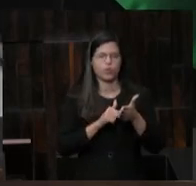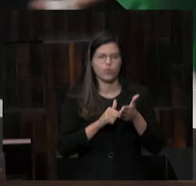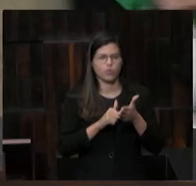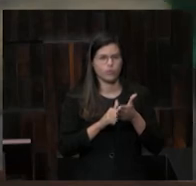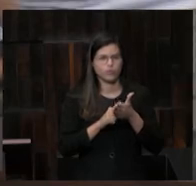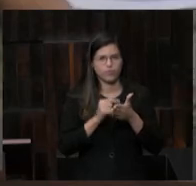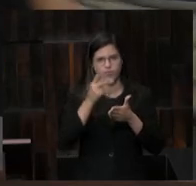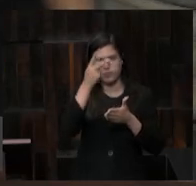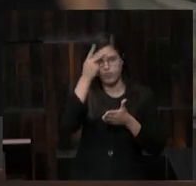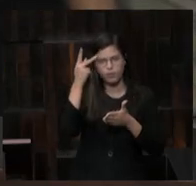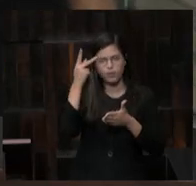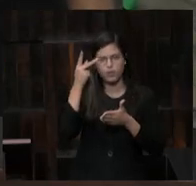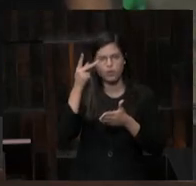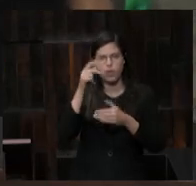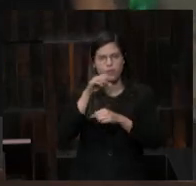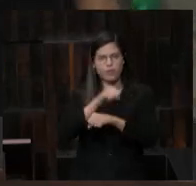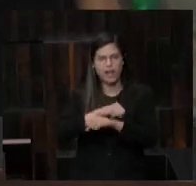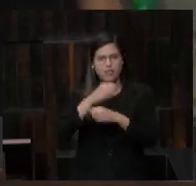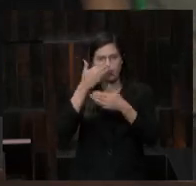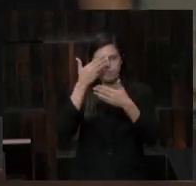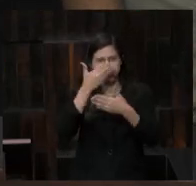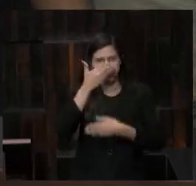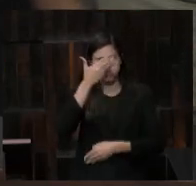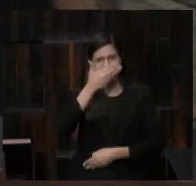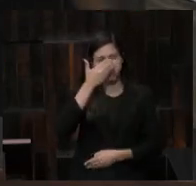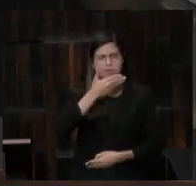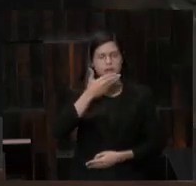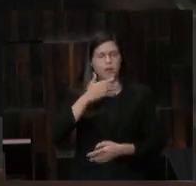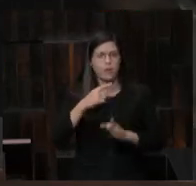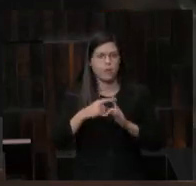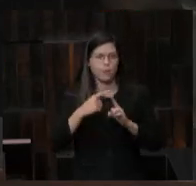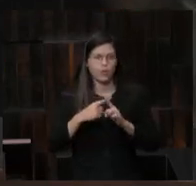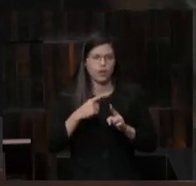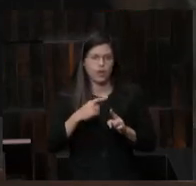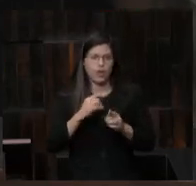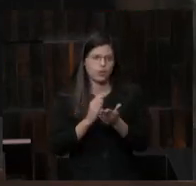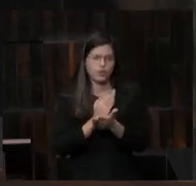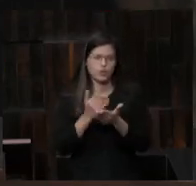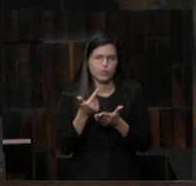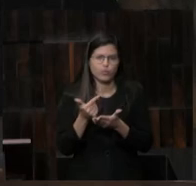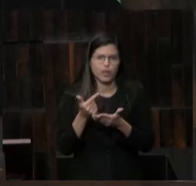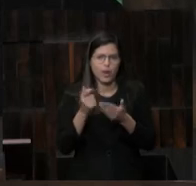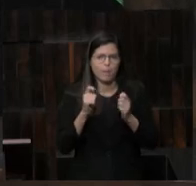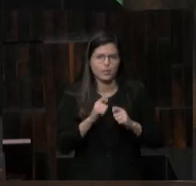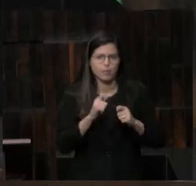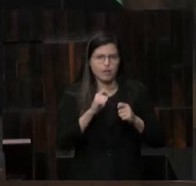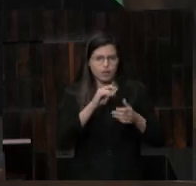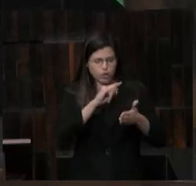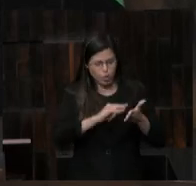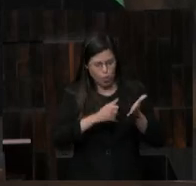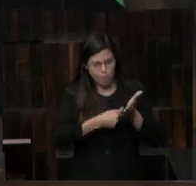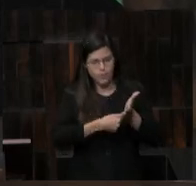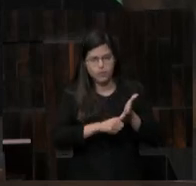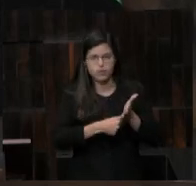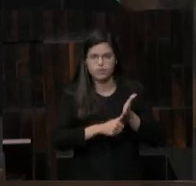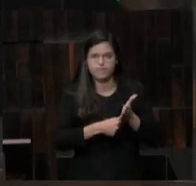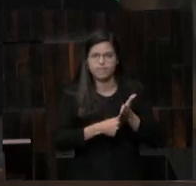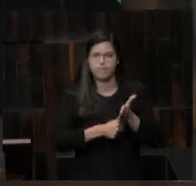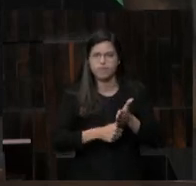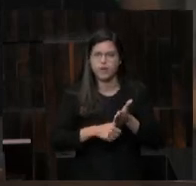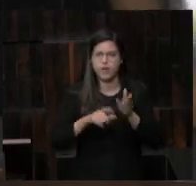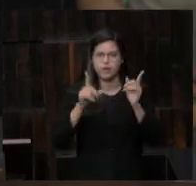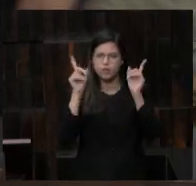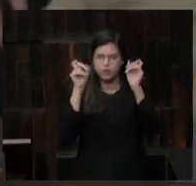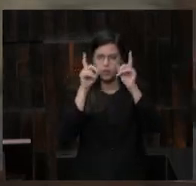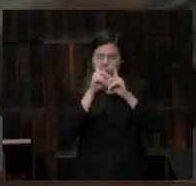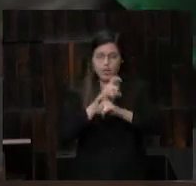não ser invisível, que muitos acabam se tornando invisível porque não tem a possibilidade de tirar o primeiro documento, pela dificuldade que